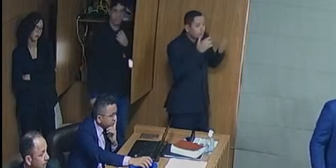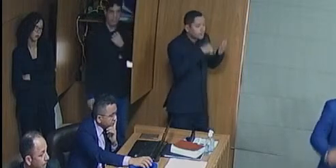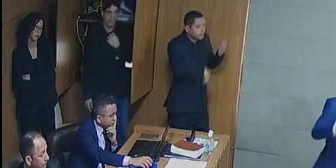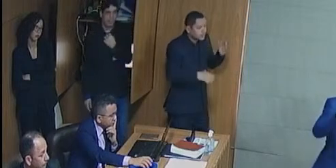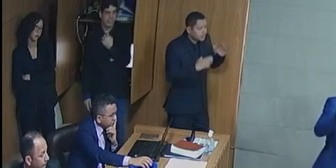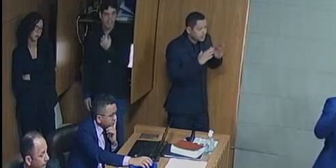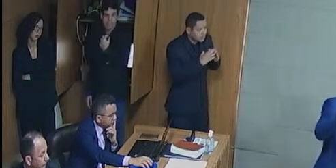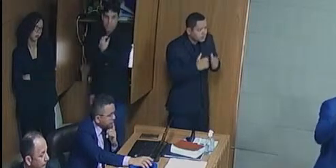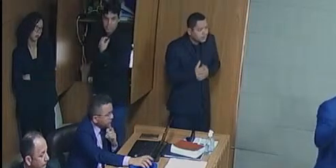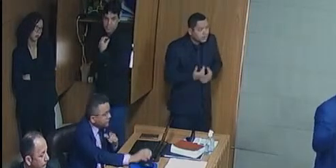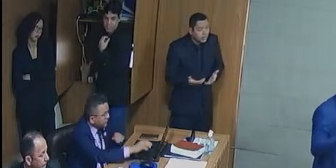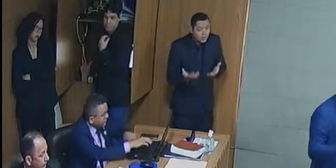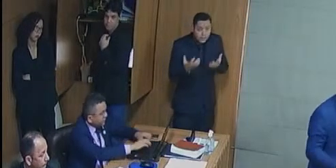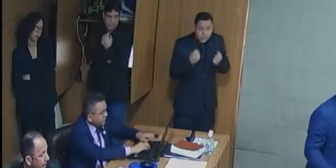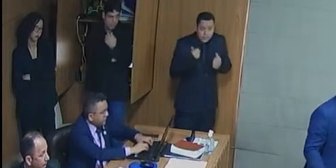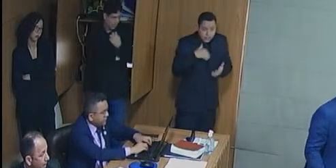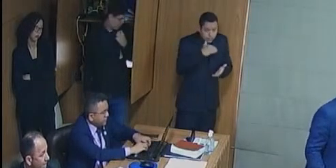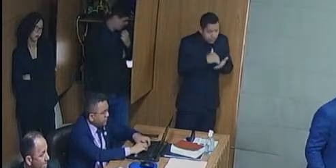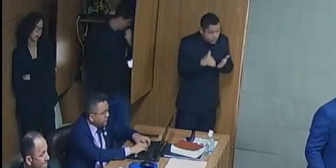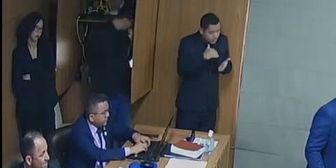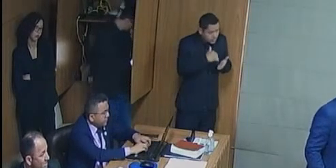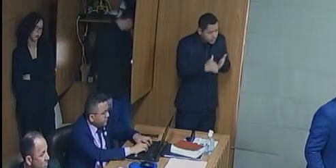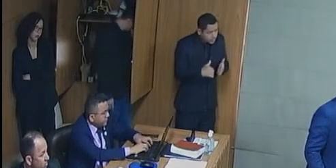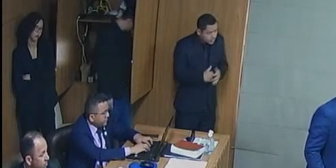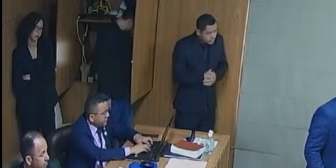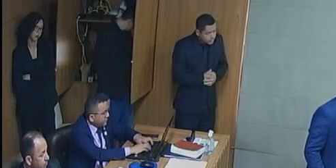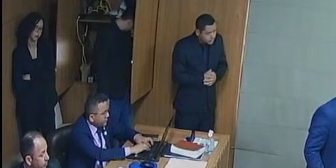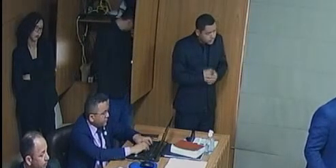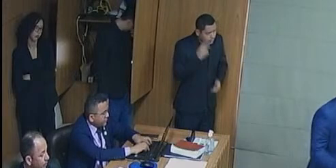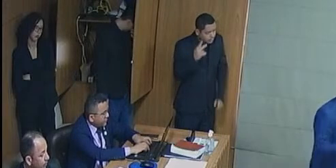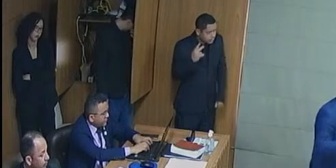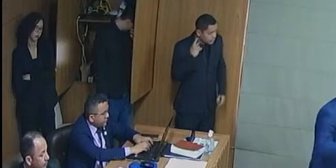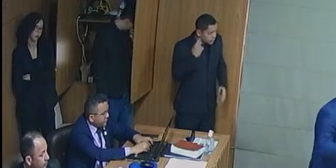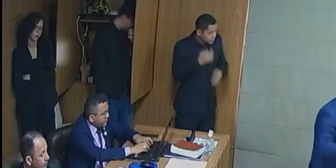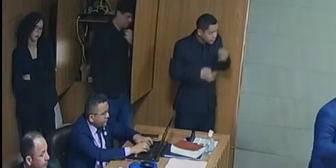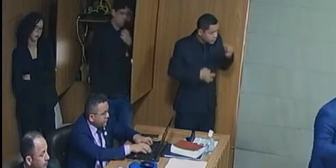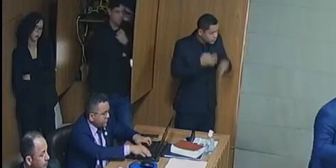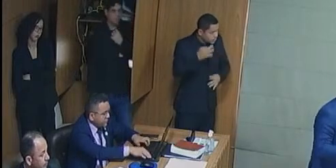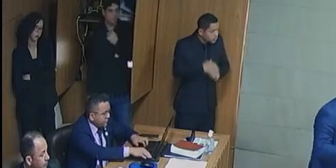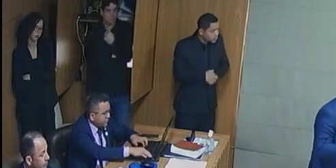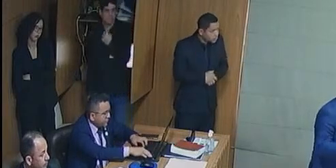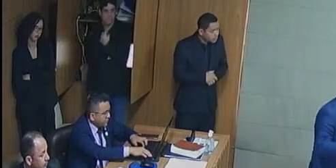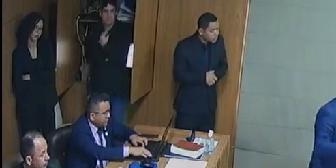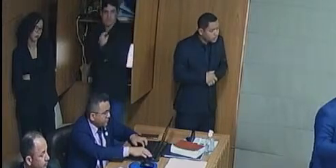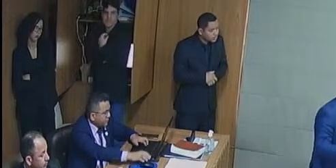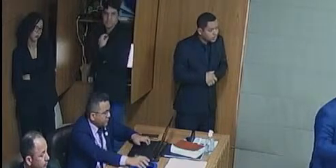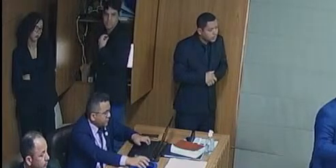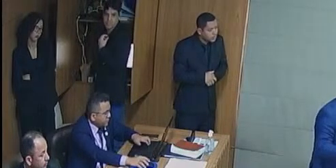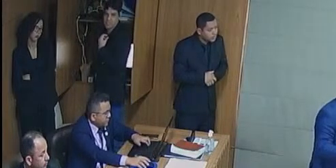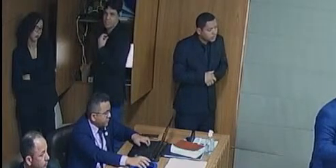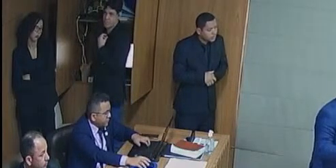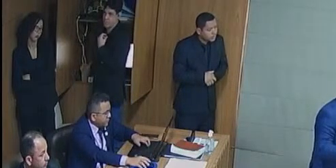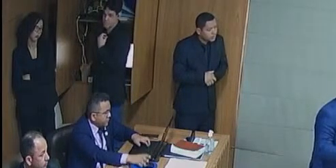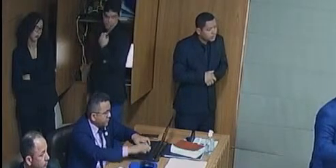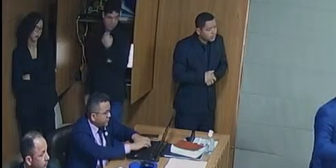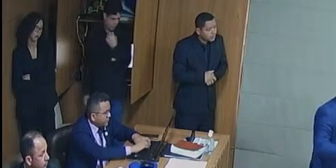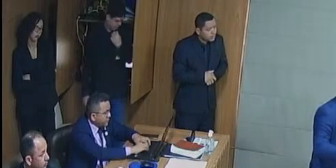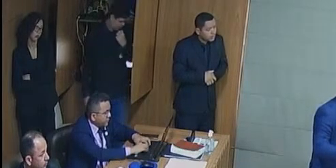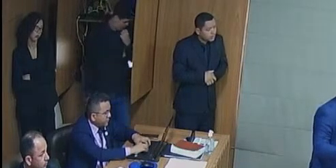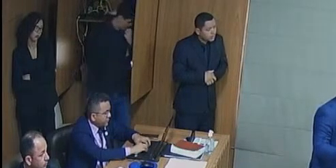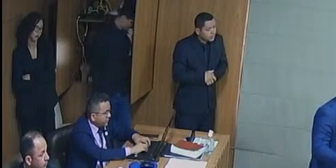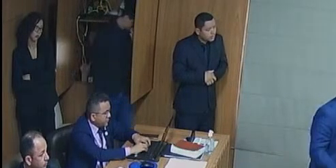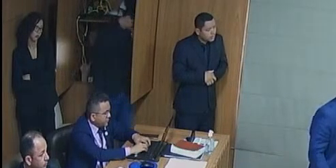recebi ele em meu gabinete o promotor de justiça que Ora da do do do da promotoria